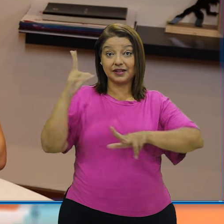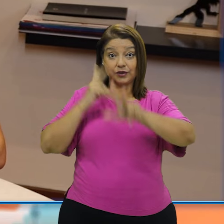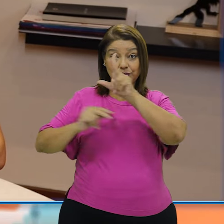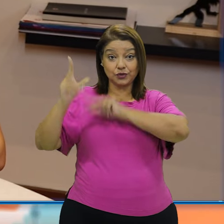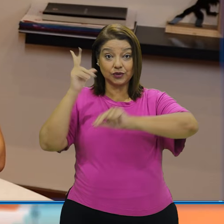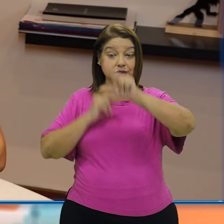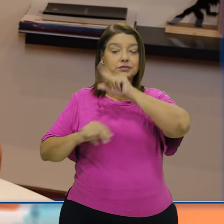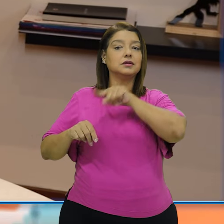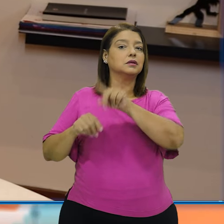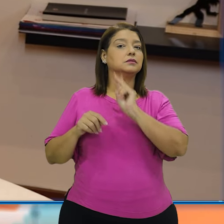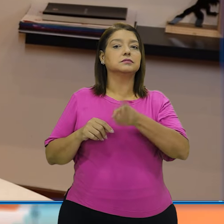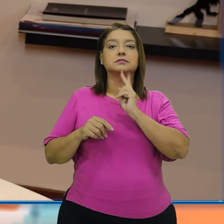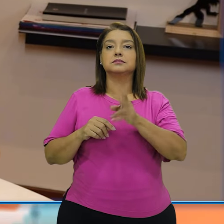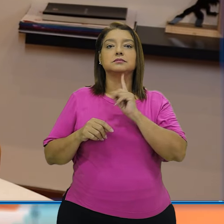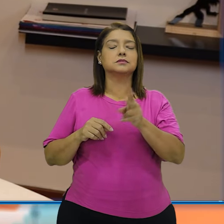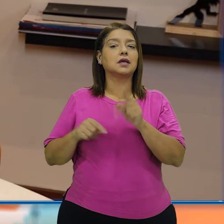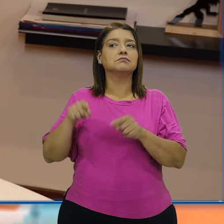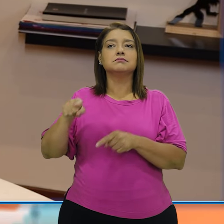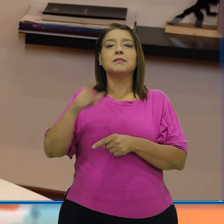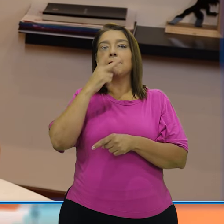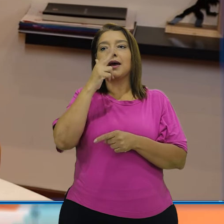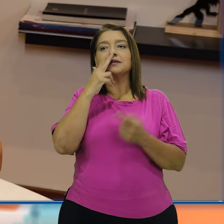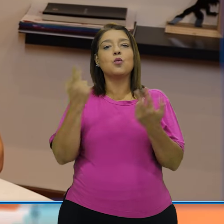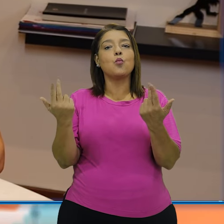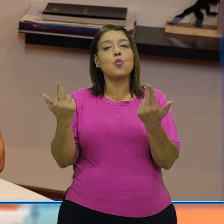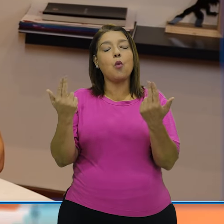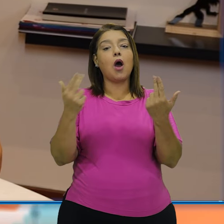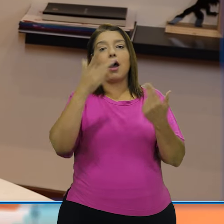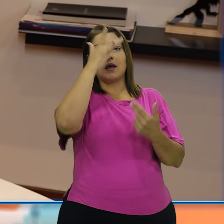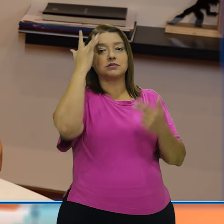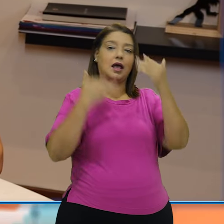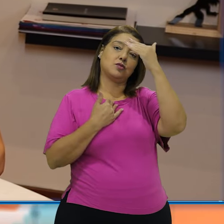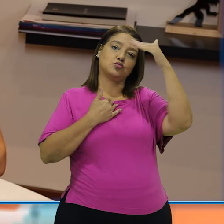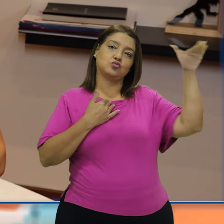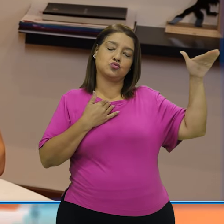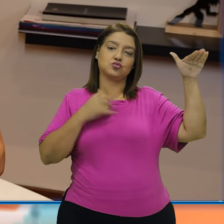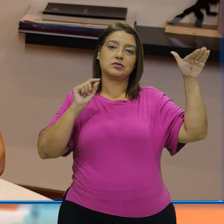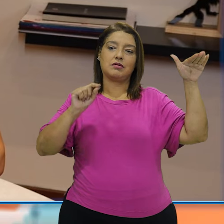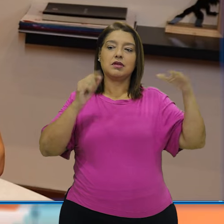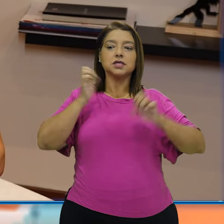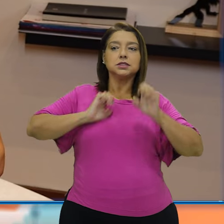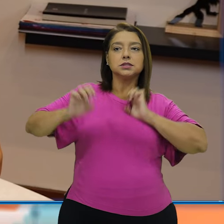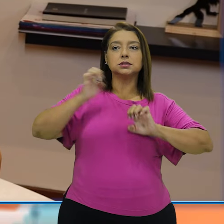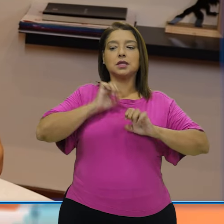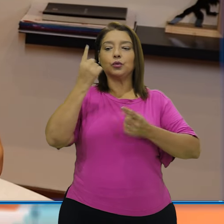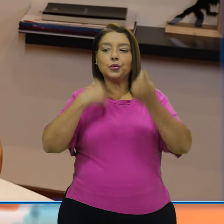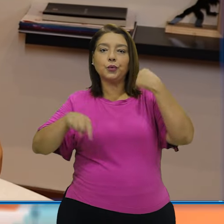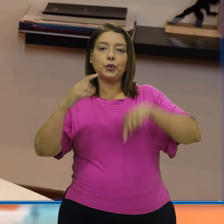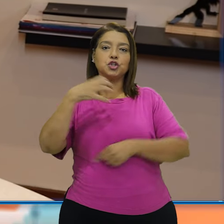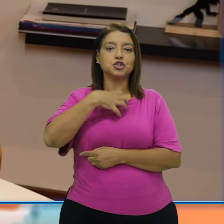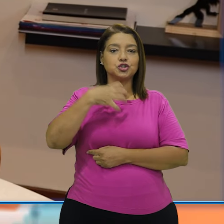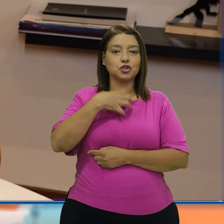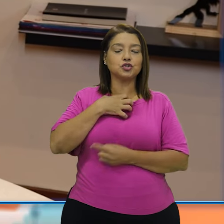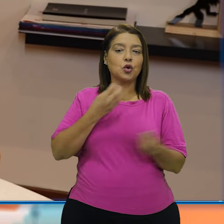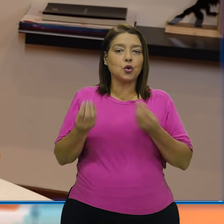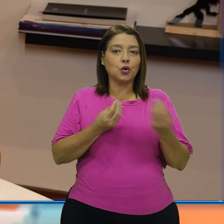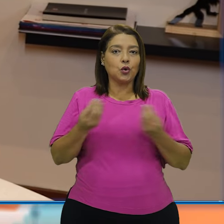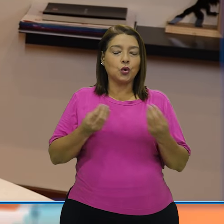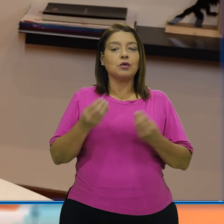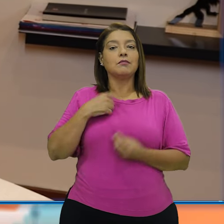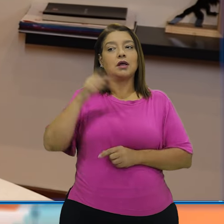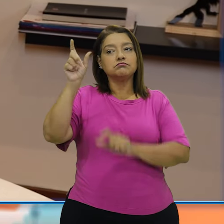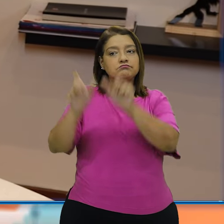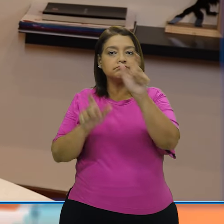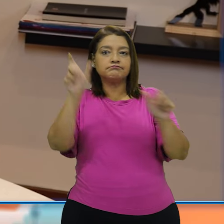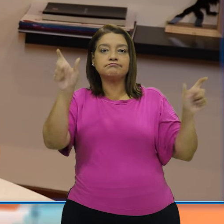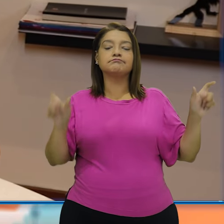os adolescentes, eles apresentam uma resposta muito similar aos adultos em relação aos estímulos estressores, em que ocorre uma ativação da resposta de